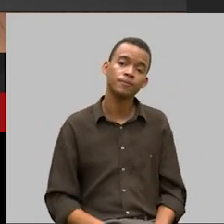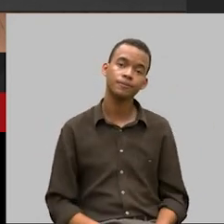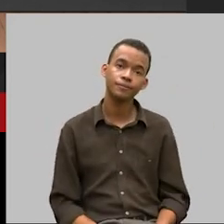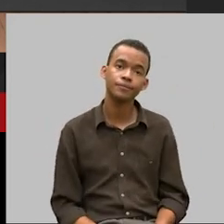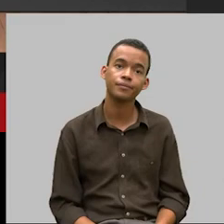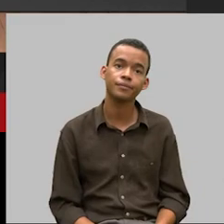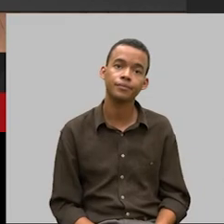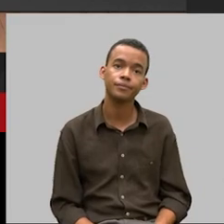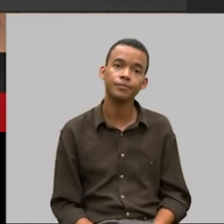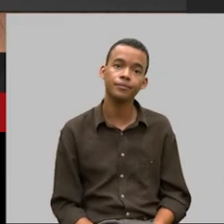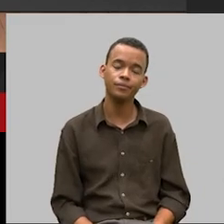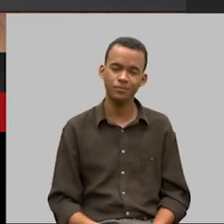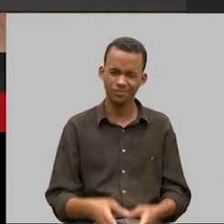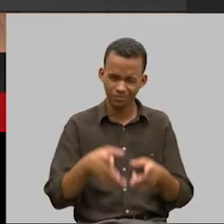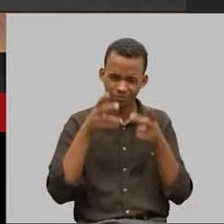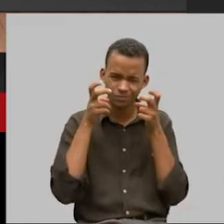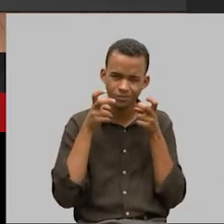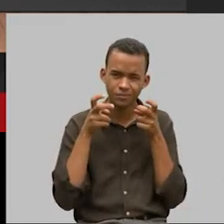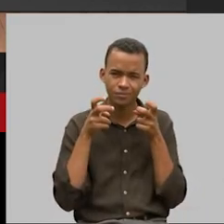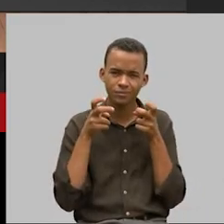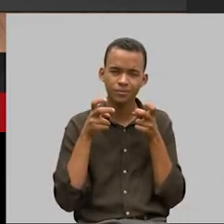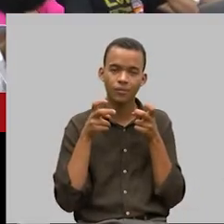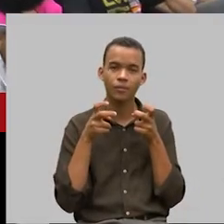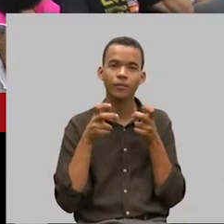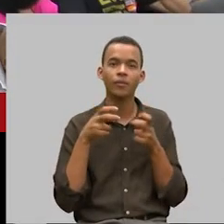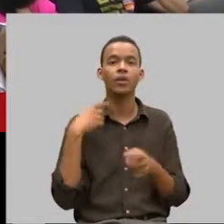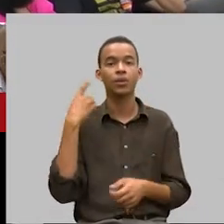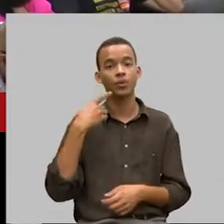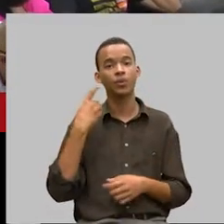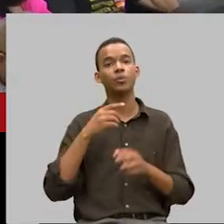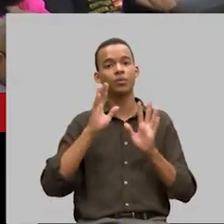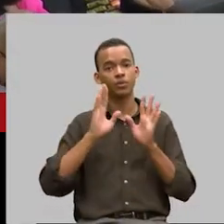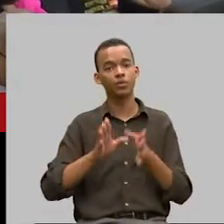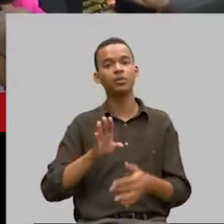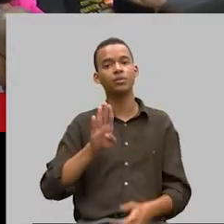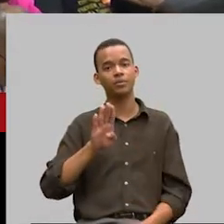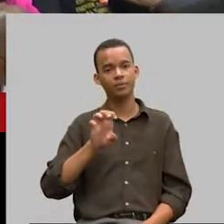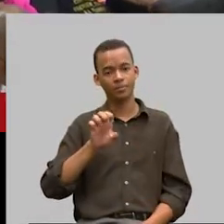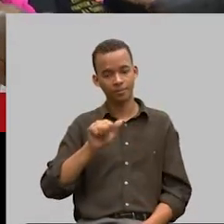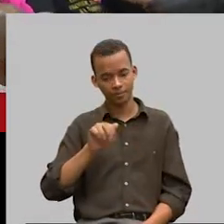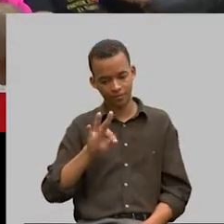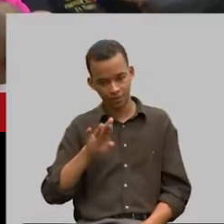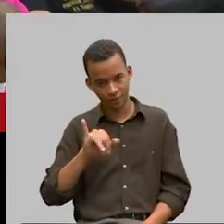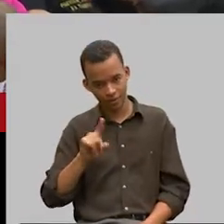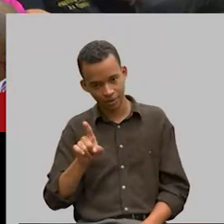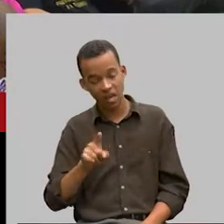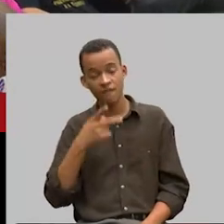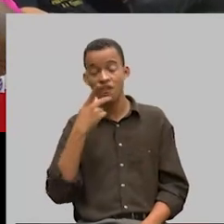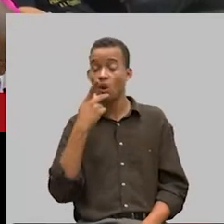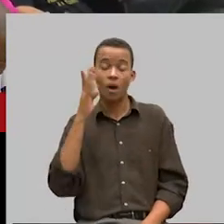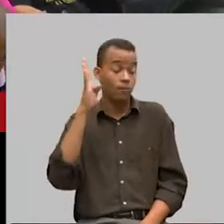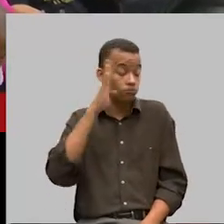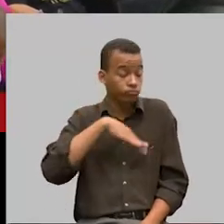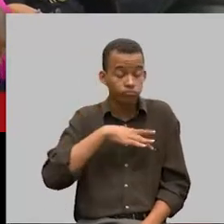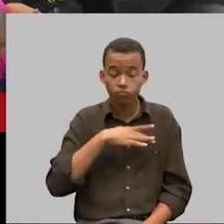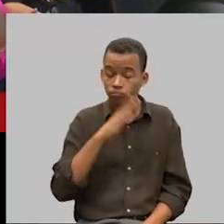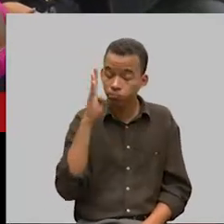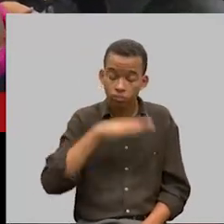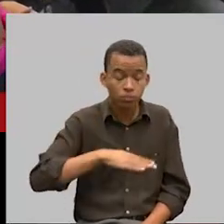noturno percebe a deputada Beatriz falava de crueldade crueldade é isso